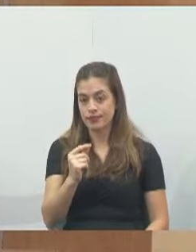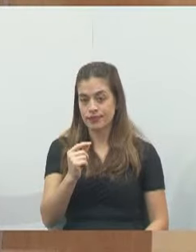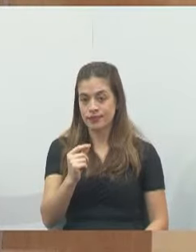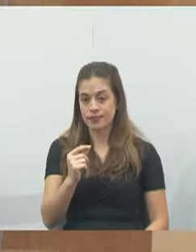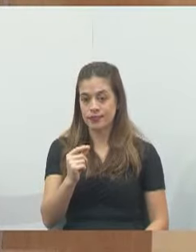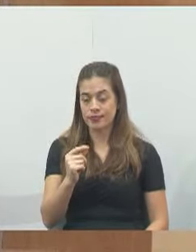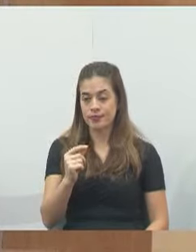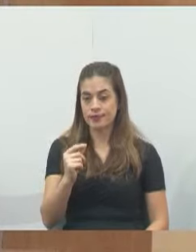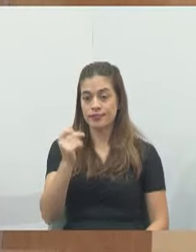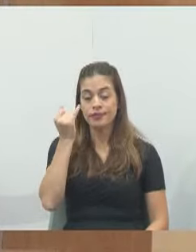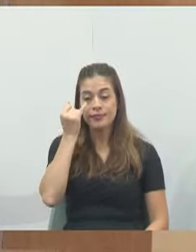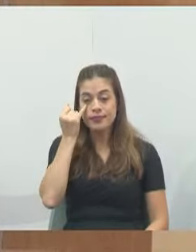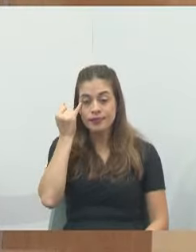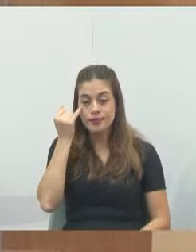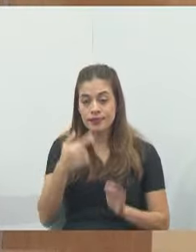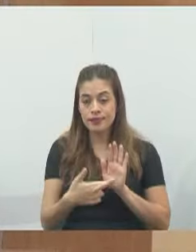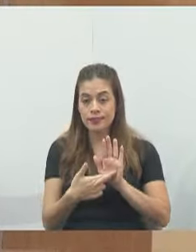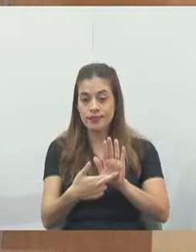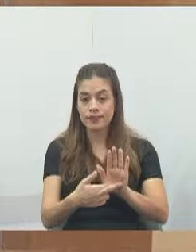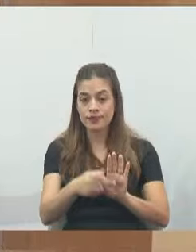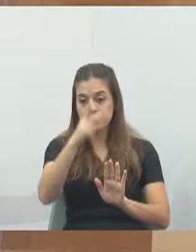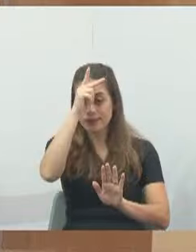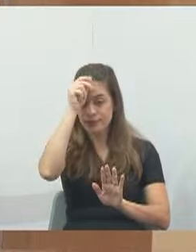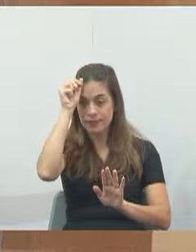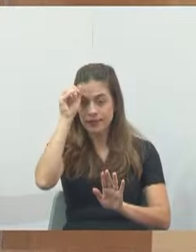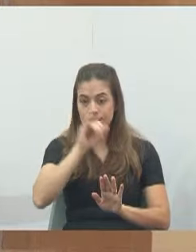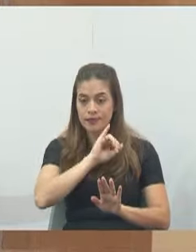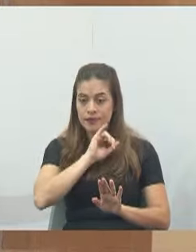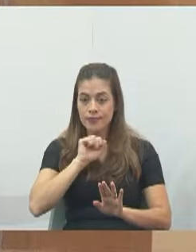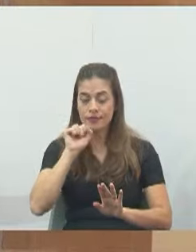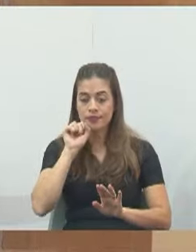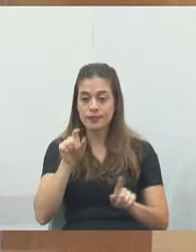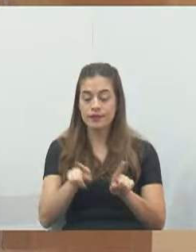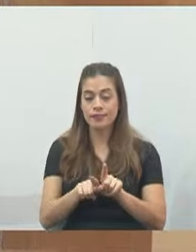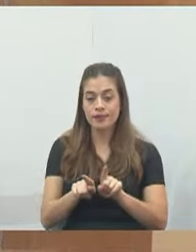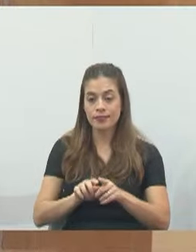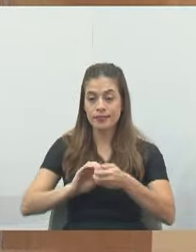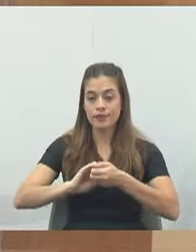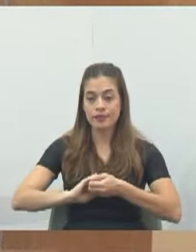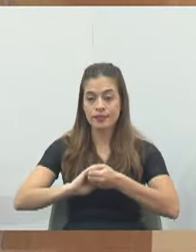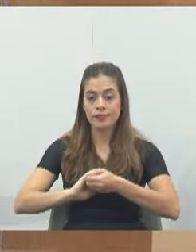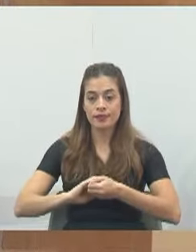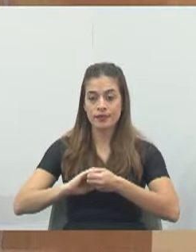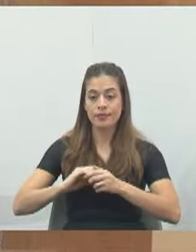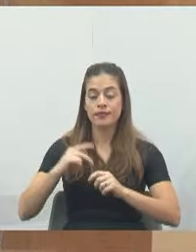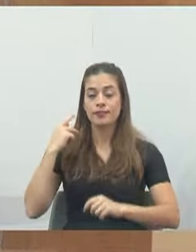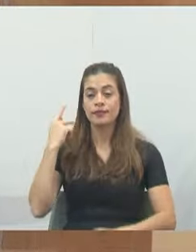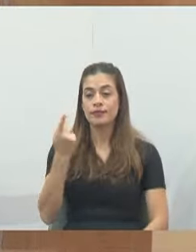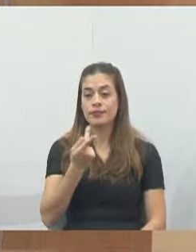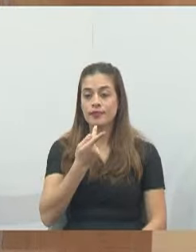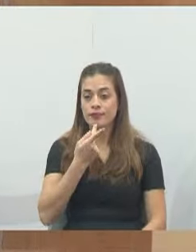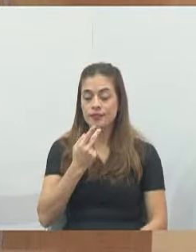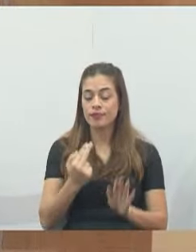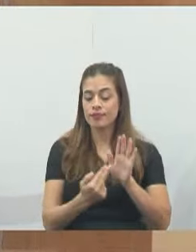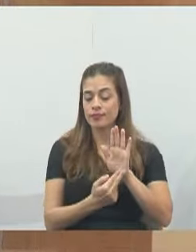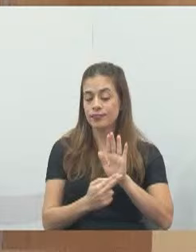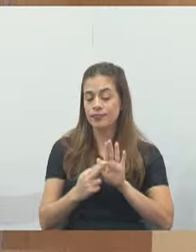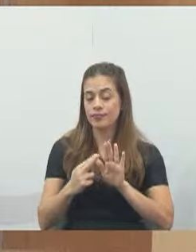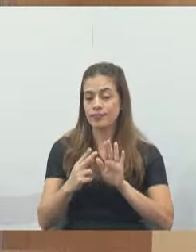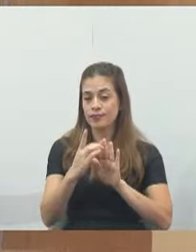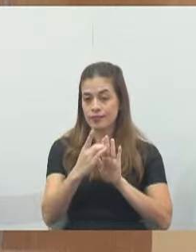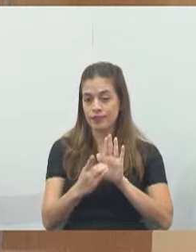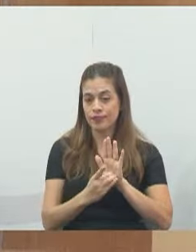Tereza, que representa o nosso prefeito, e também cumprimentar o Hernani, que é autor do decreto